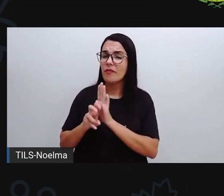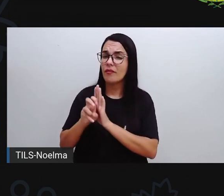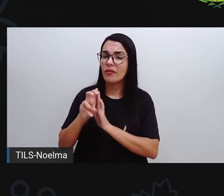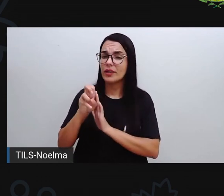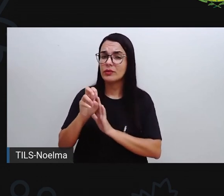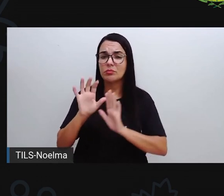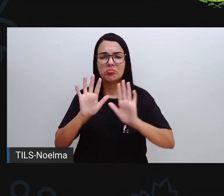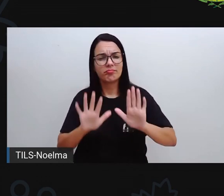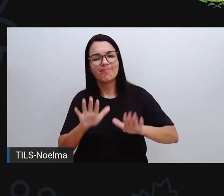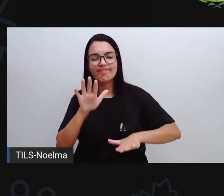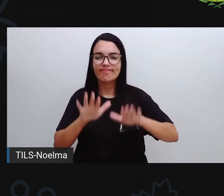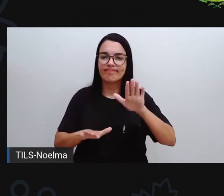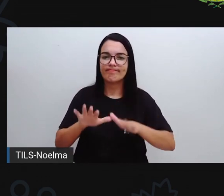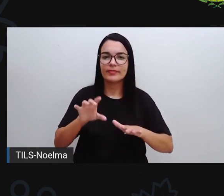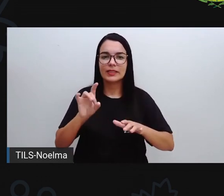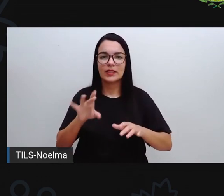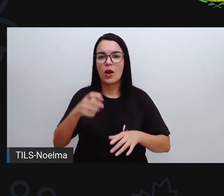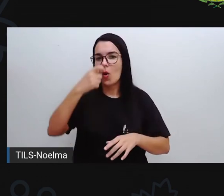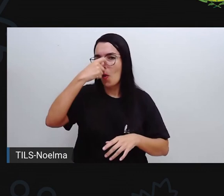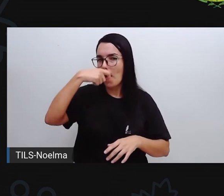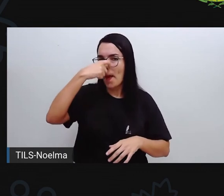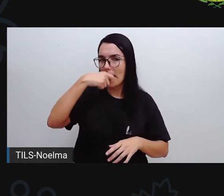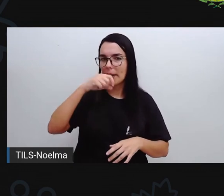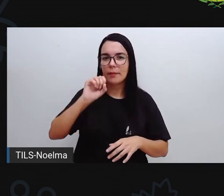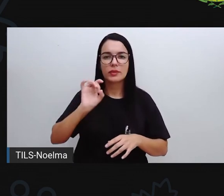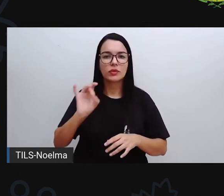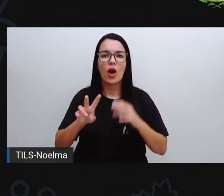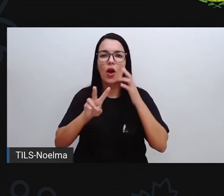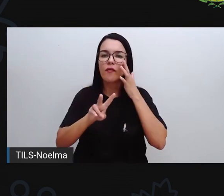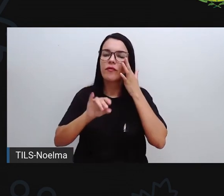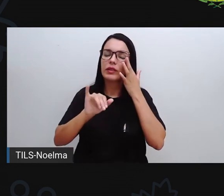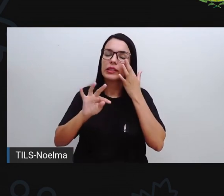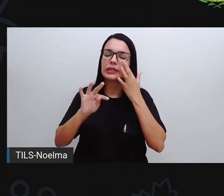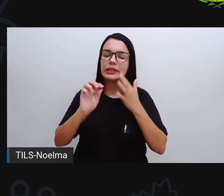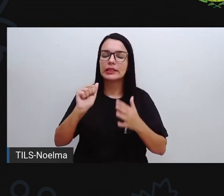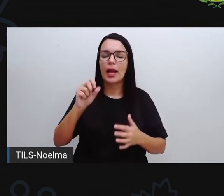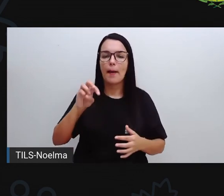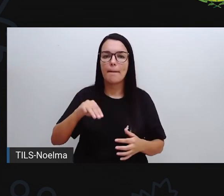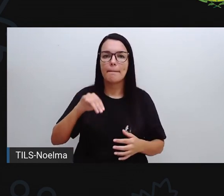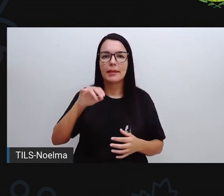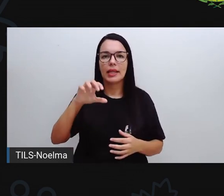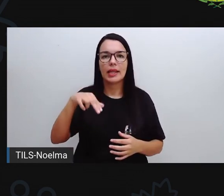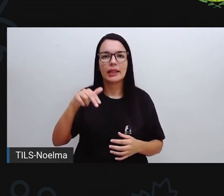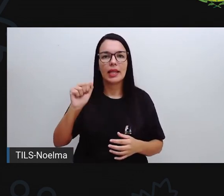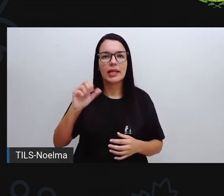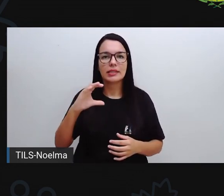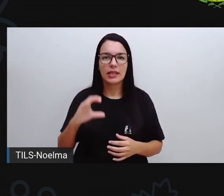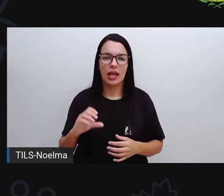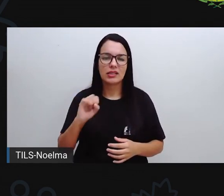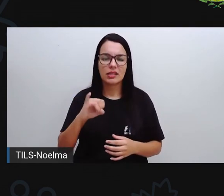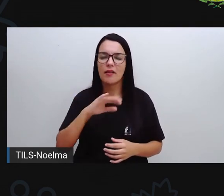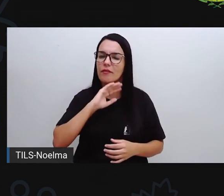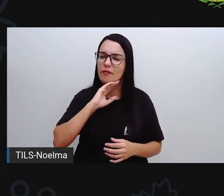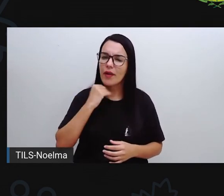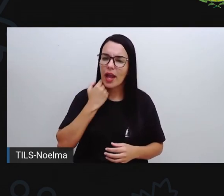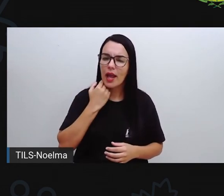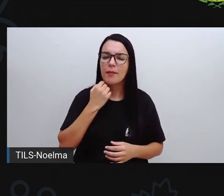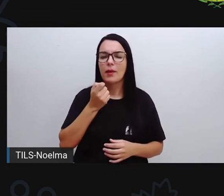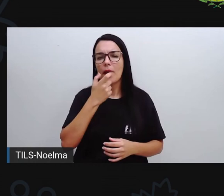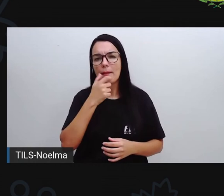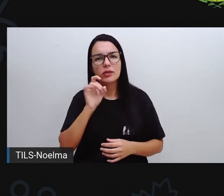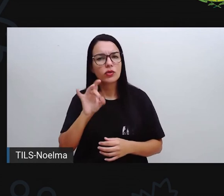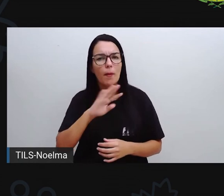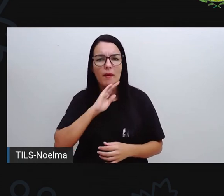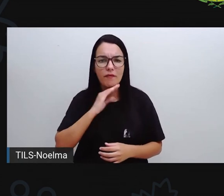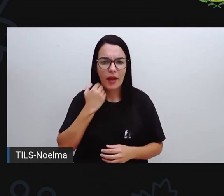geralmente, a gente... Se for uma gripe, por exemplo, vitamina C, se tiver causado uma febre, um antitérmico,